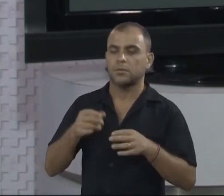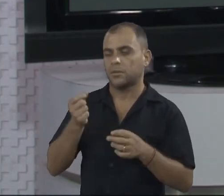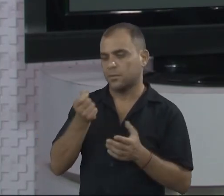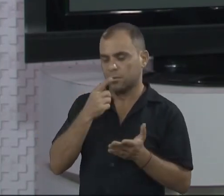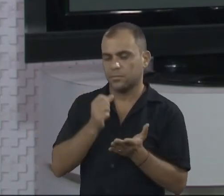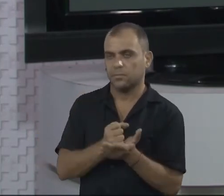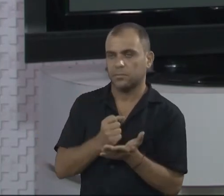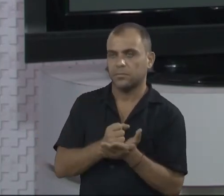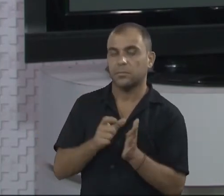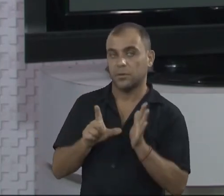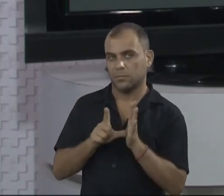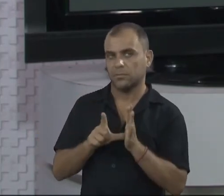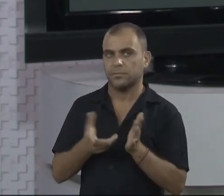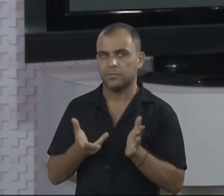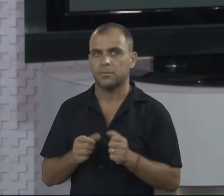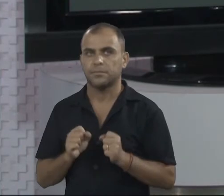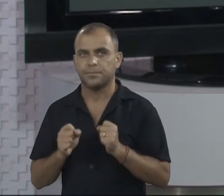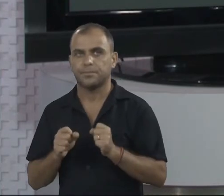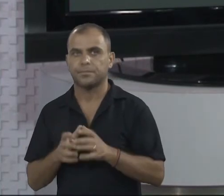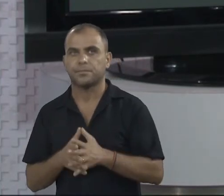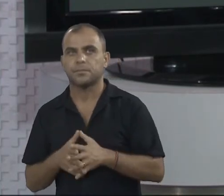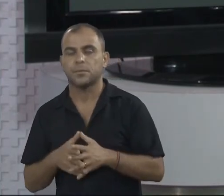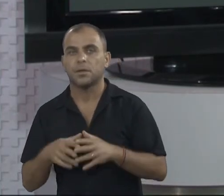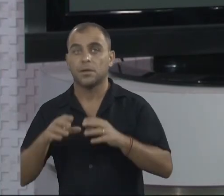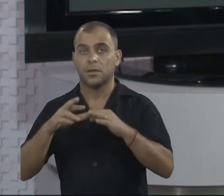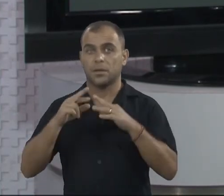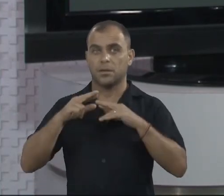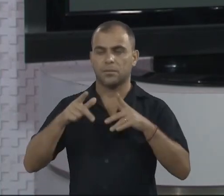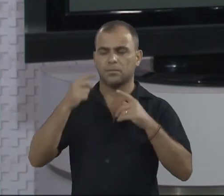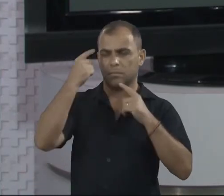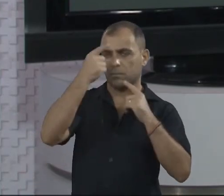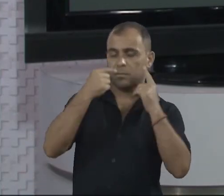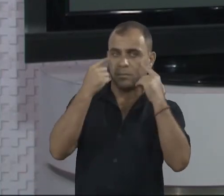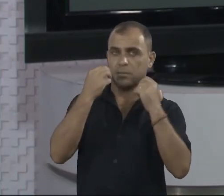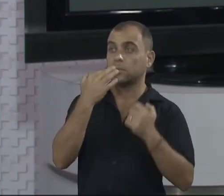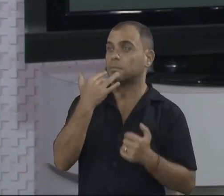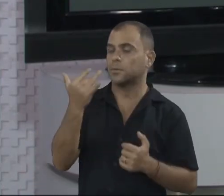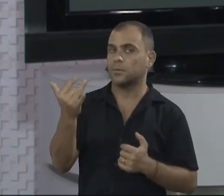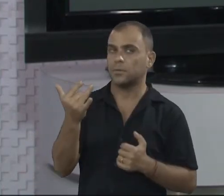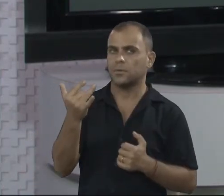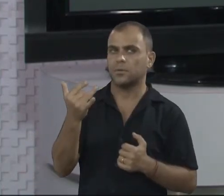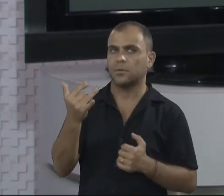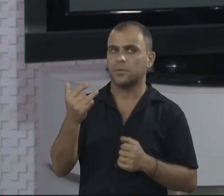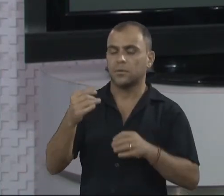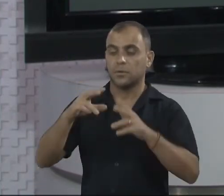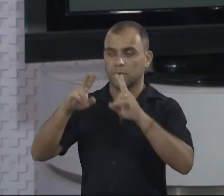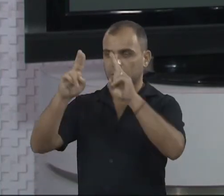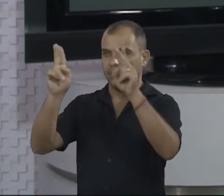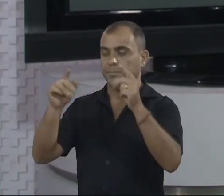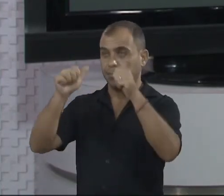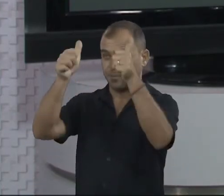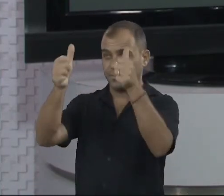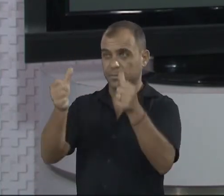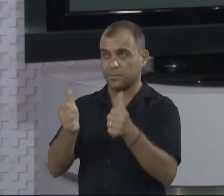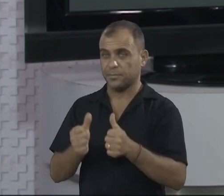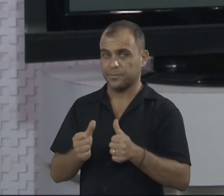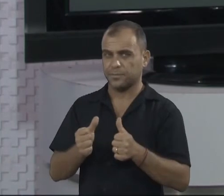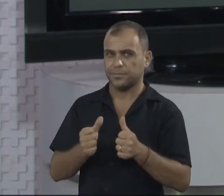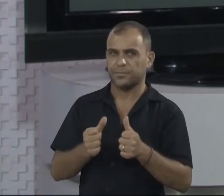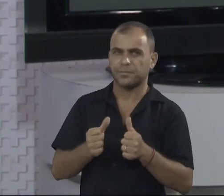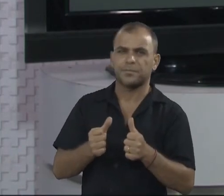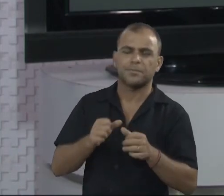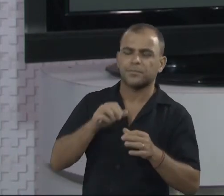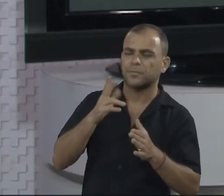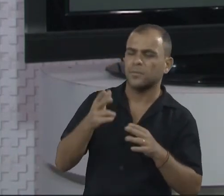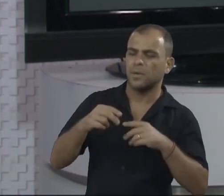alucinação, principalmente alterações visuais de cor e formas e contornos dos objetos também.